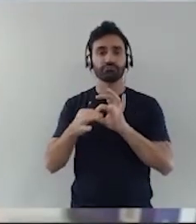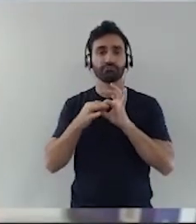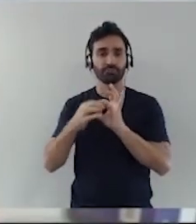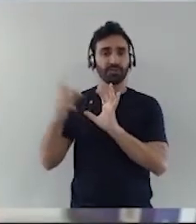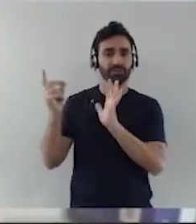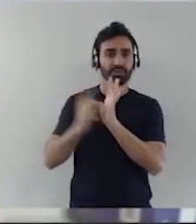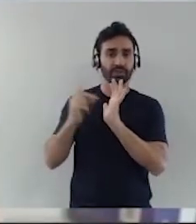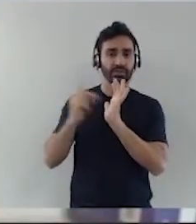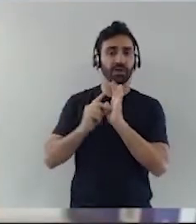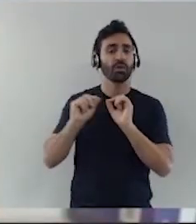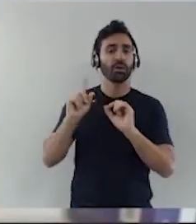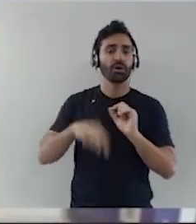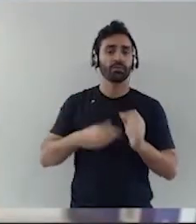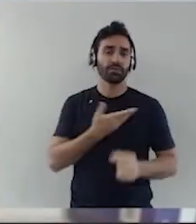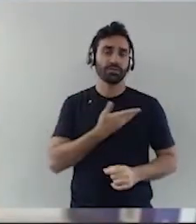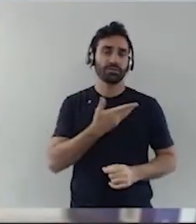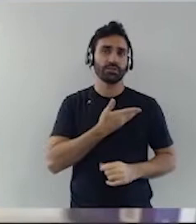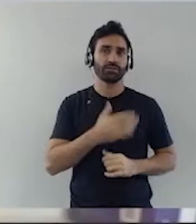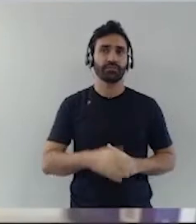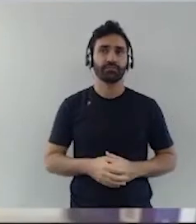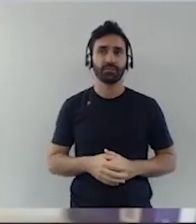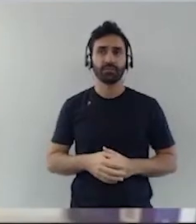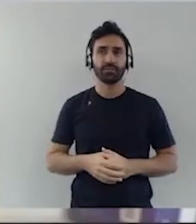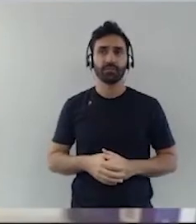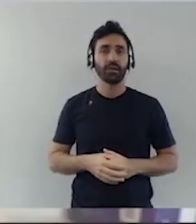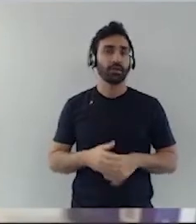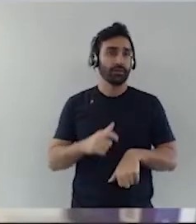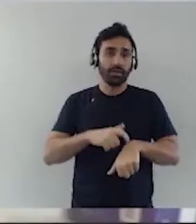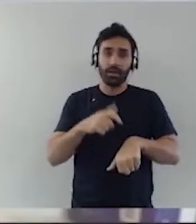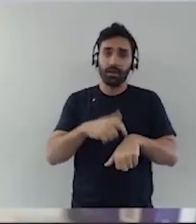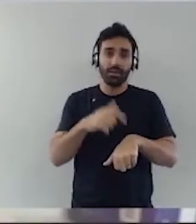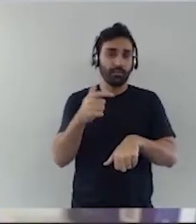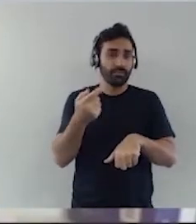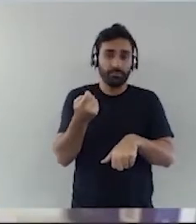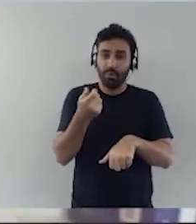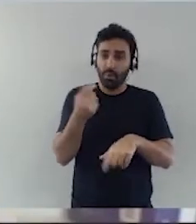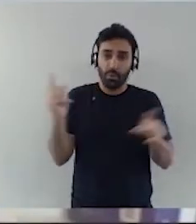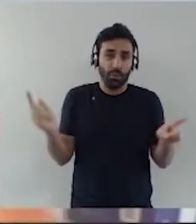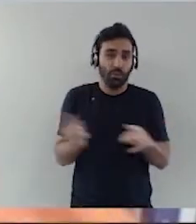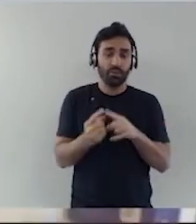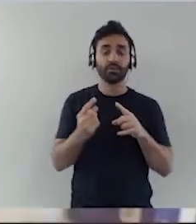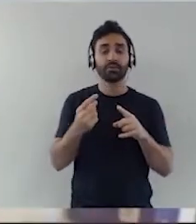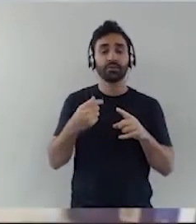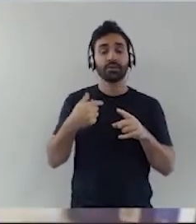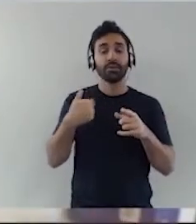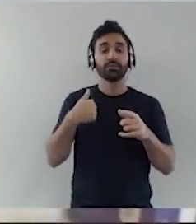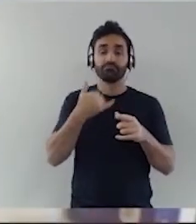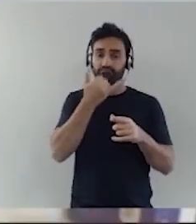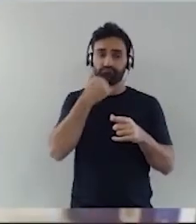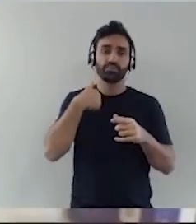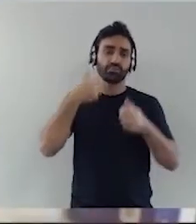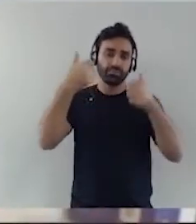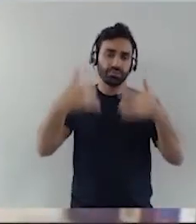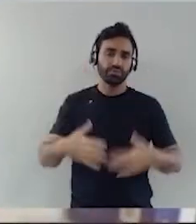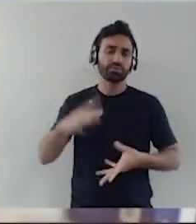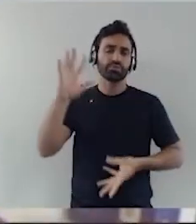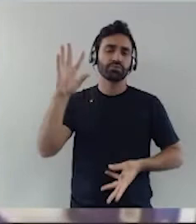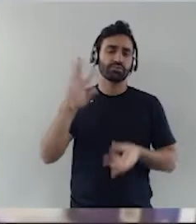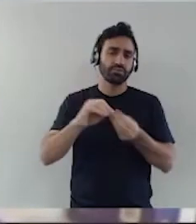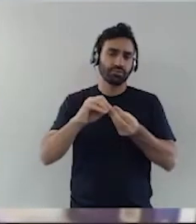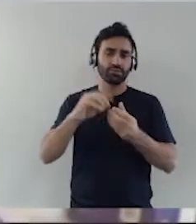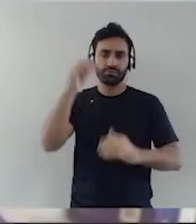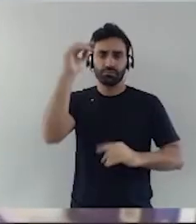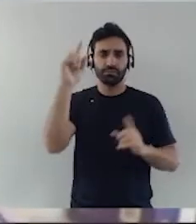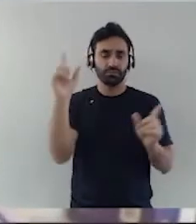amizade. Então, vamos lá, porque é pouco tempo para muito assunto. Eu vou ser breve e tentar passar o